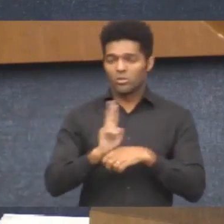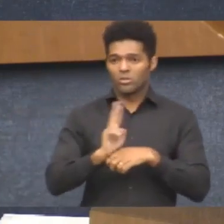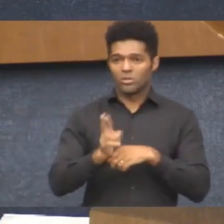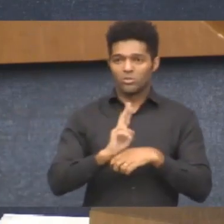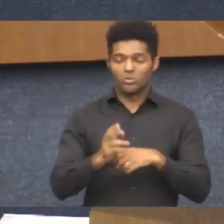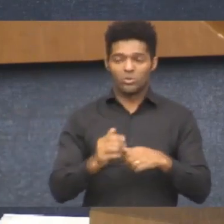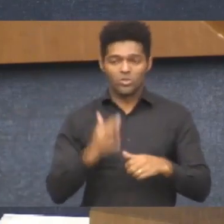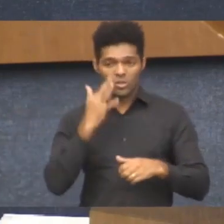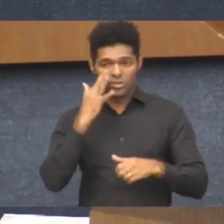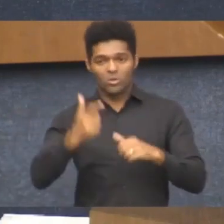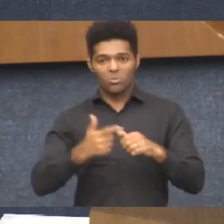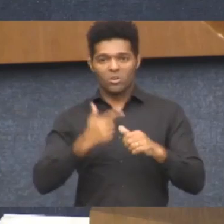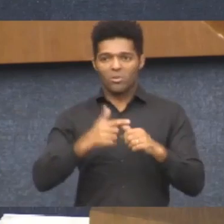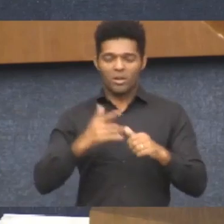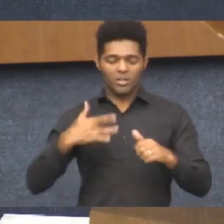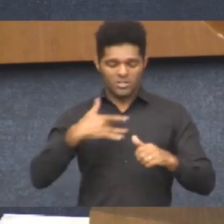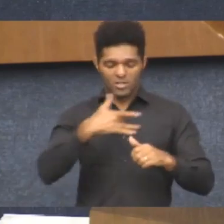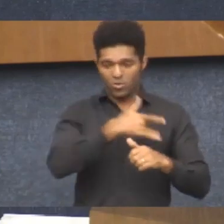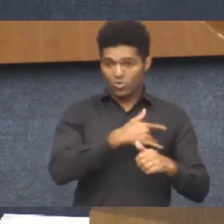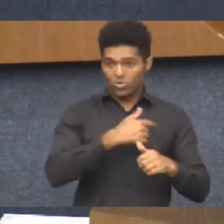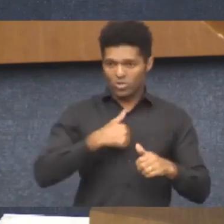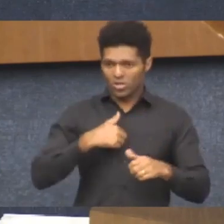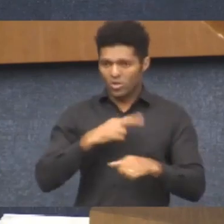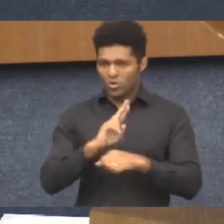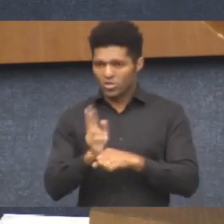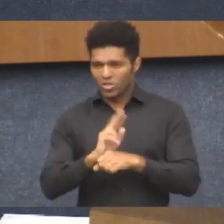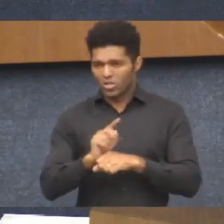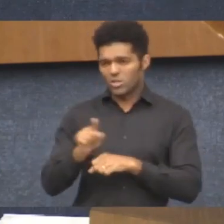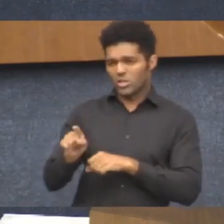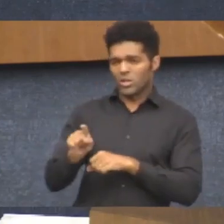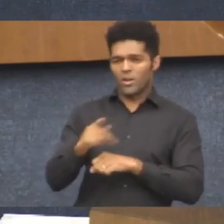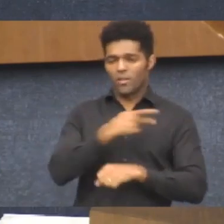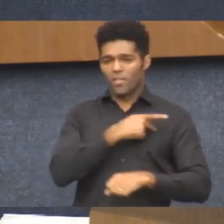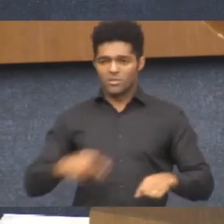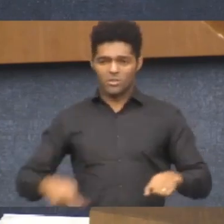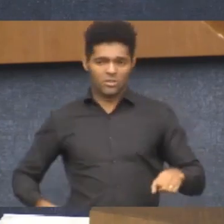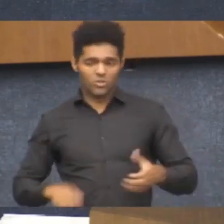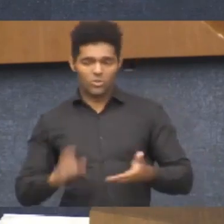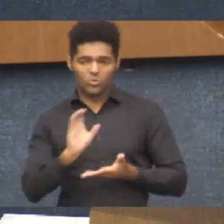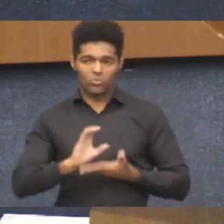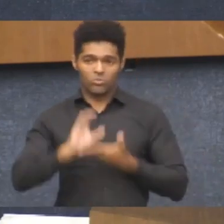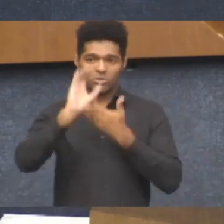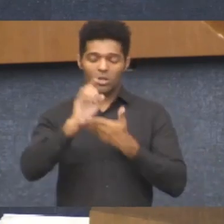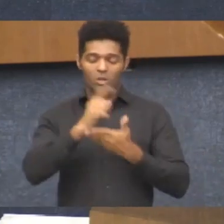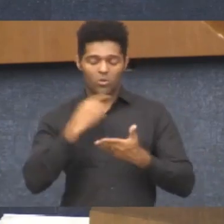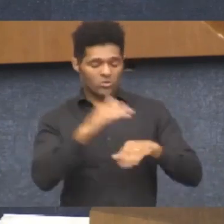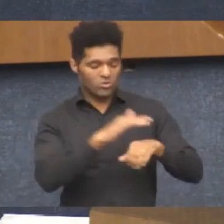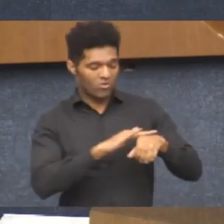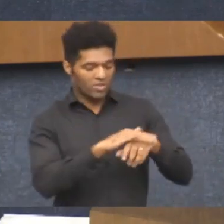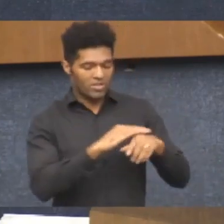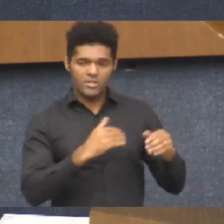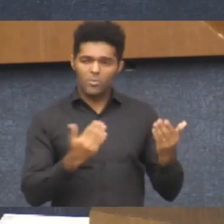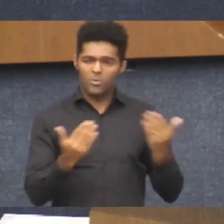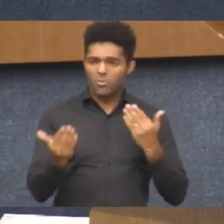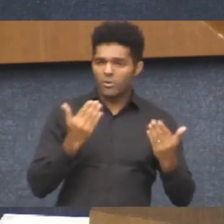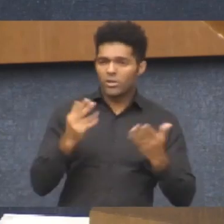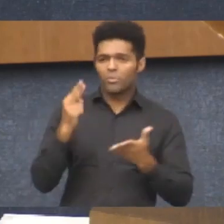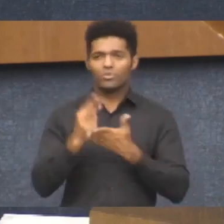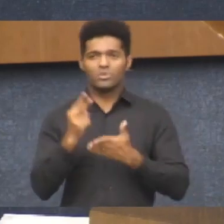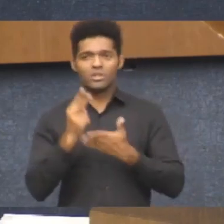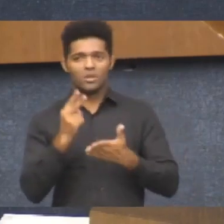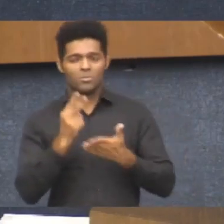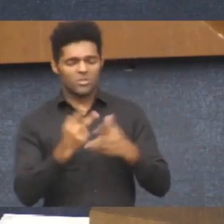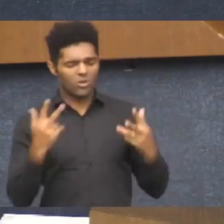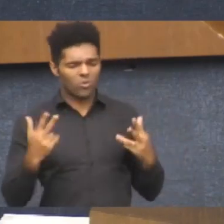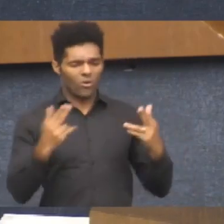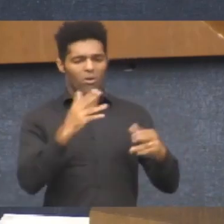da GEAPS, ele, presidente do conselho. E a gente trocava muita ideia o tempo inteiro, né? Assim como ligava para o André,